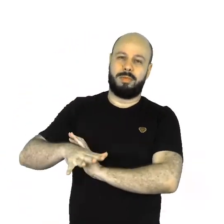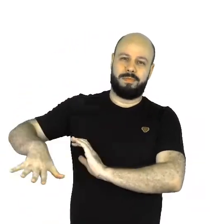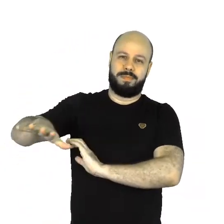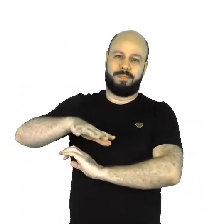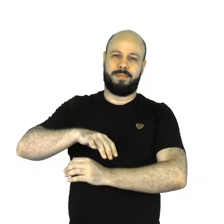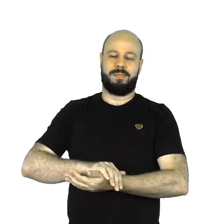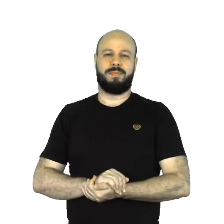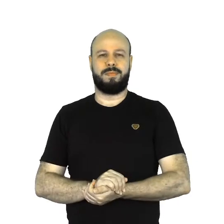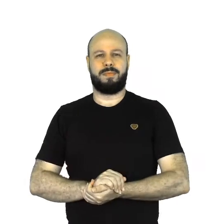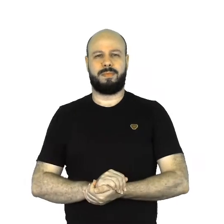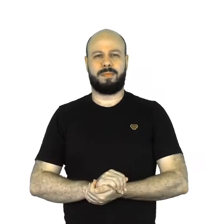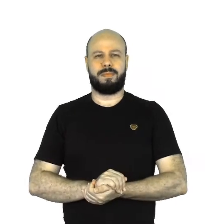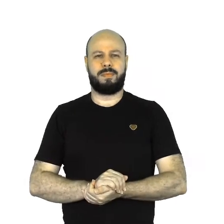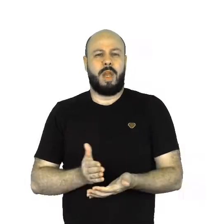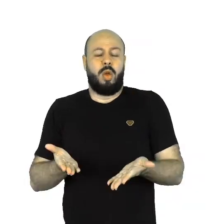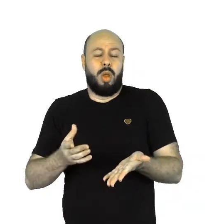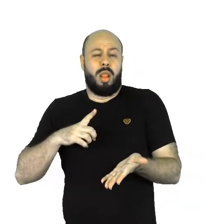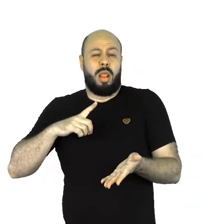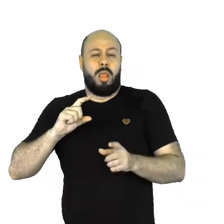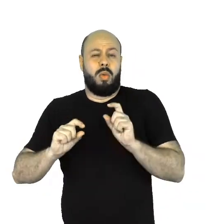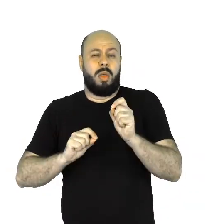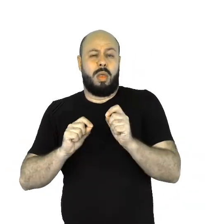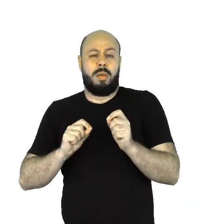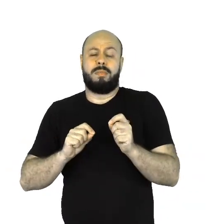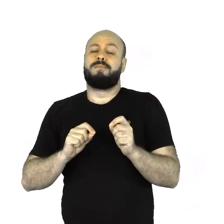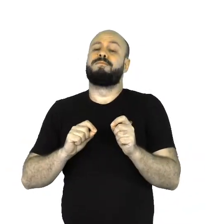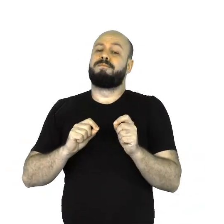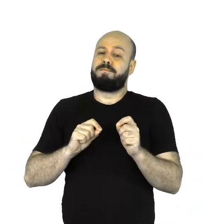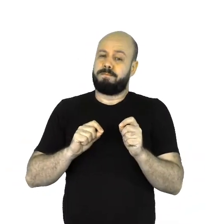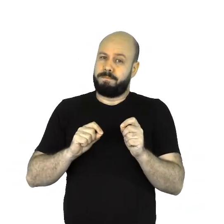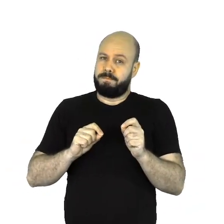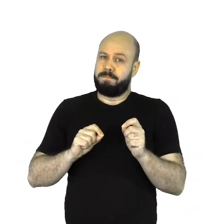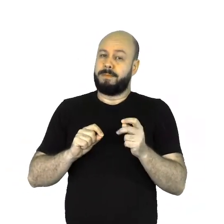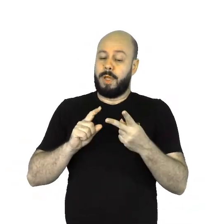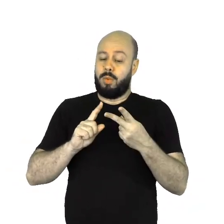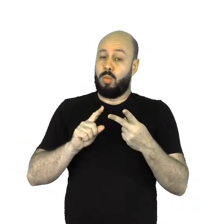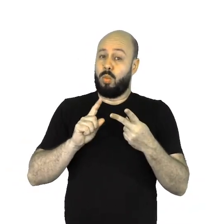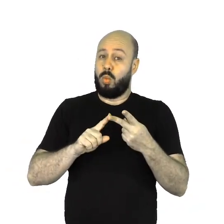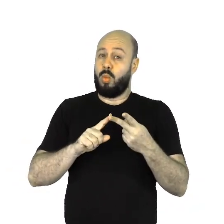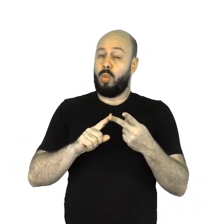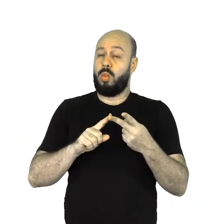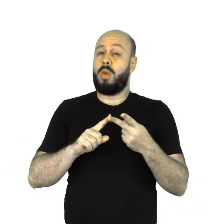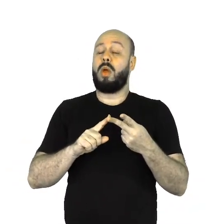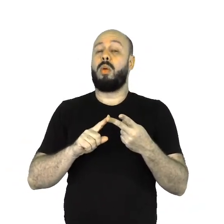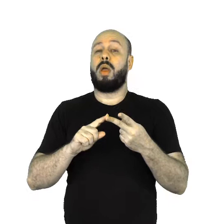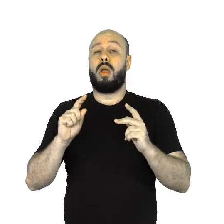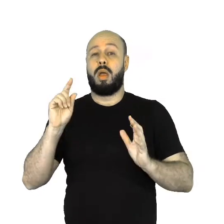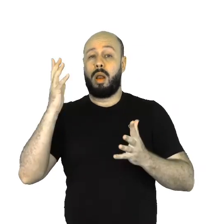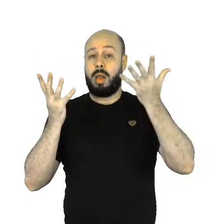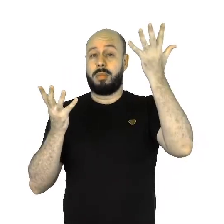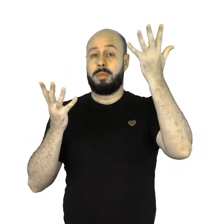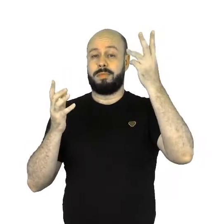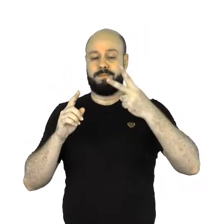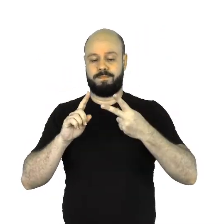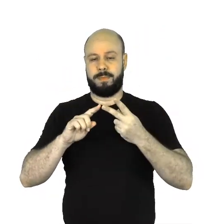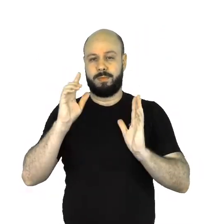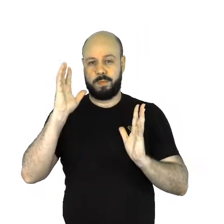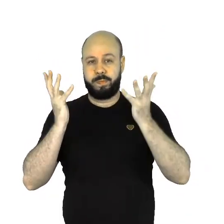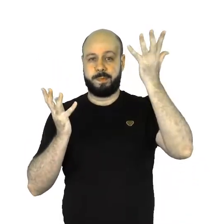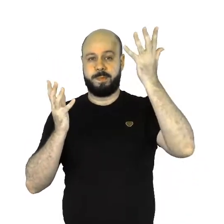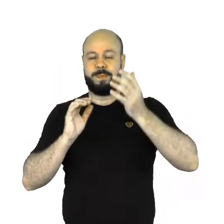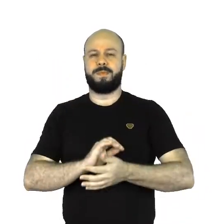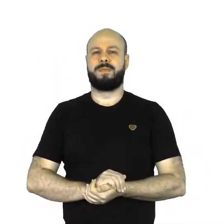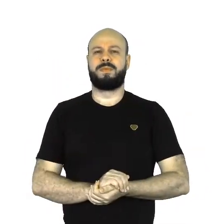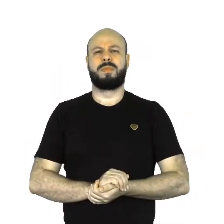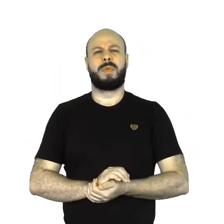ok? Agora, nós temos um fator que ele vem acima de todos, que é o clima, tá, pessoal? O clima